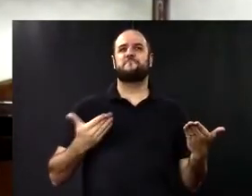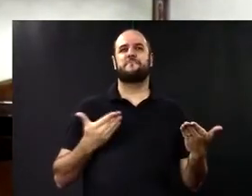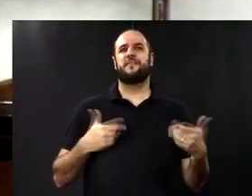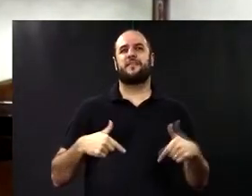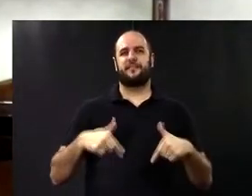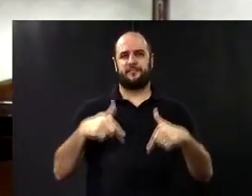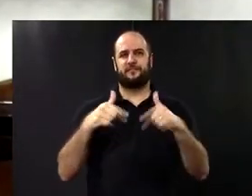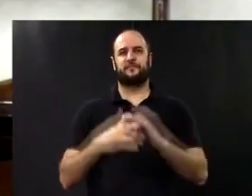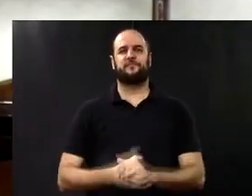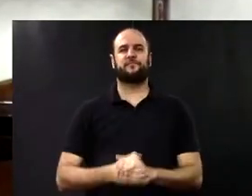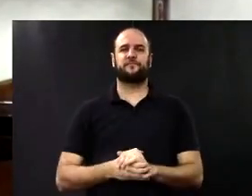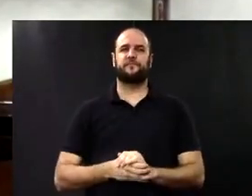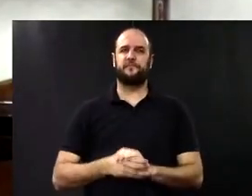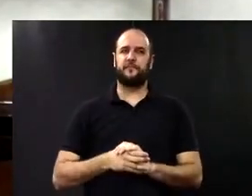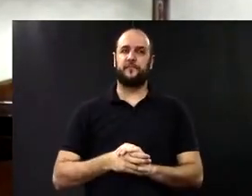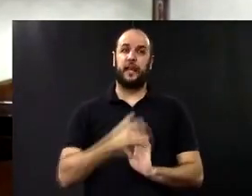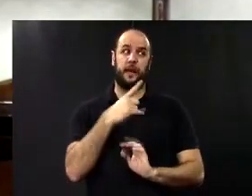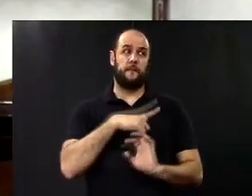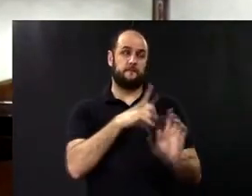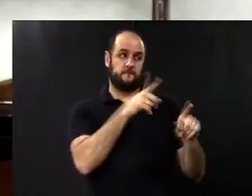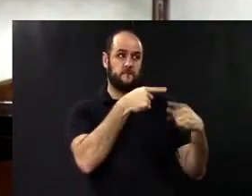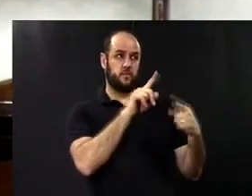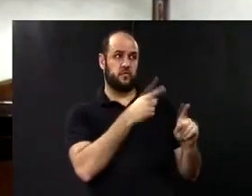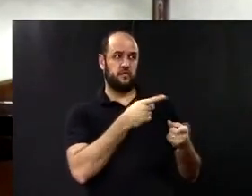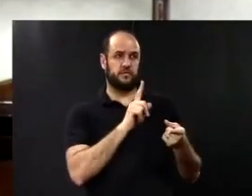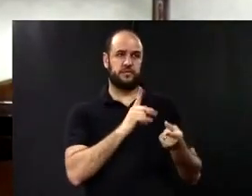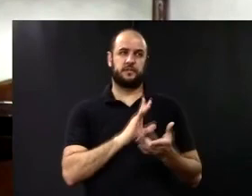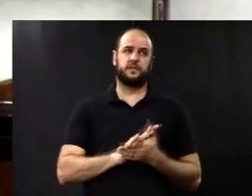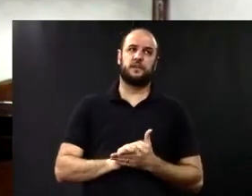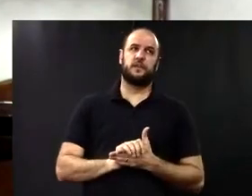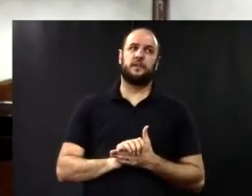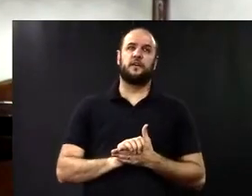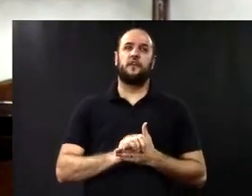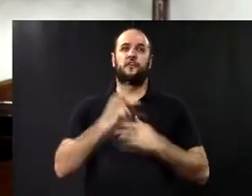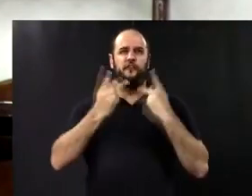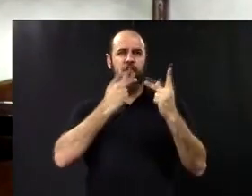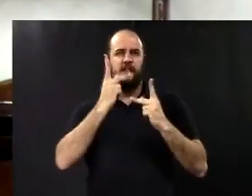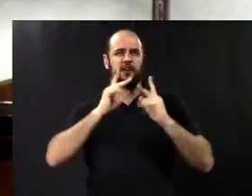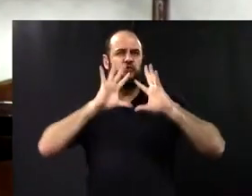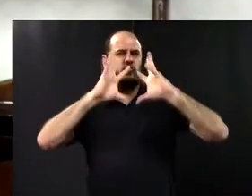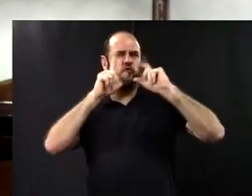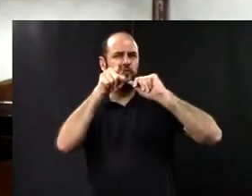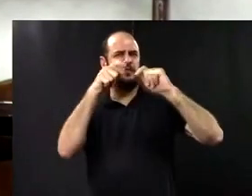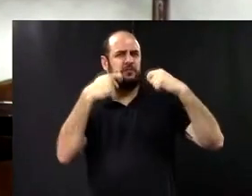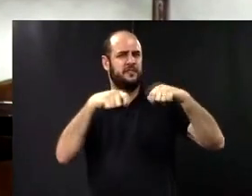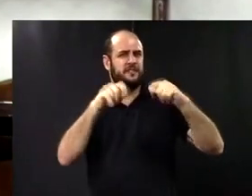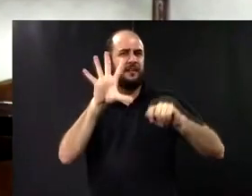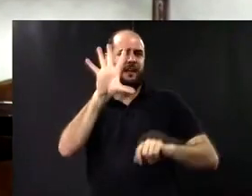Existe uma música, um trecho da música dos Beatles, All We Need Is Love.